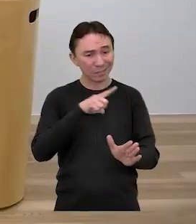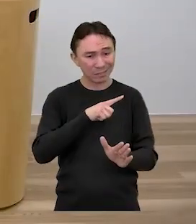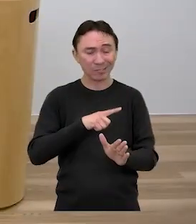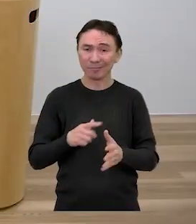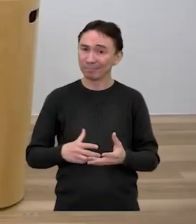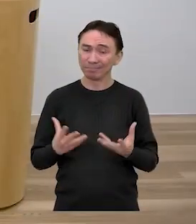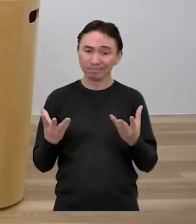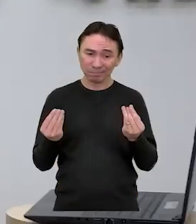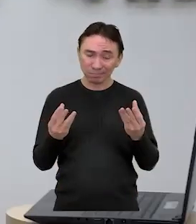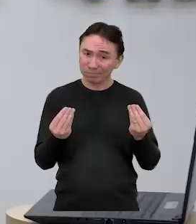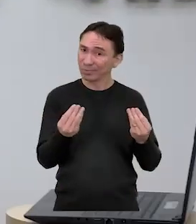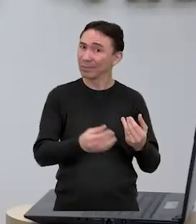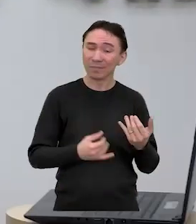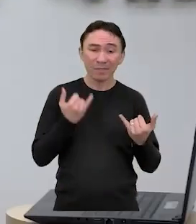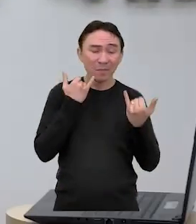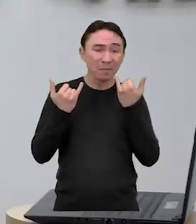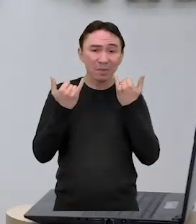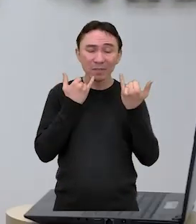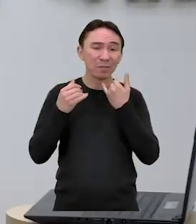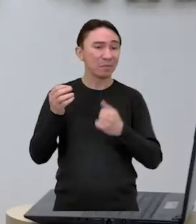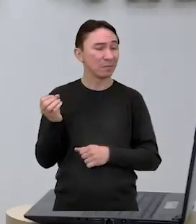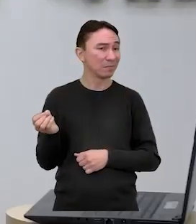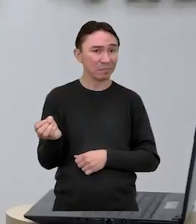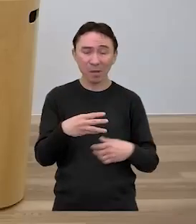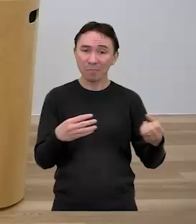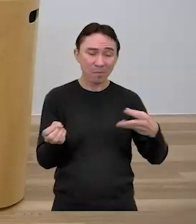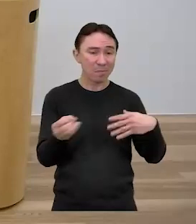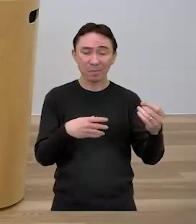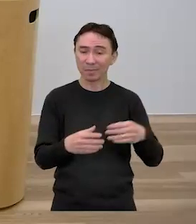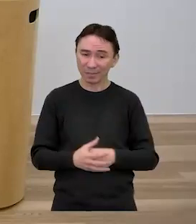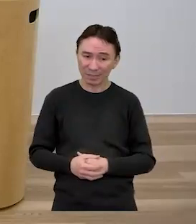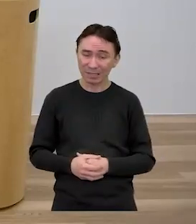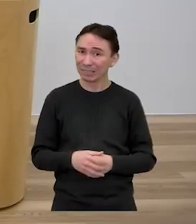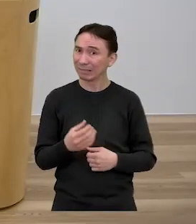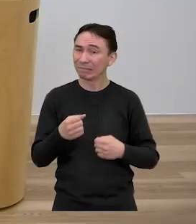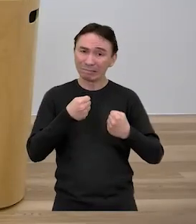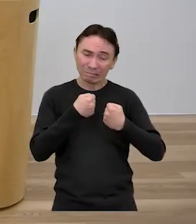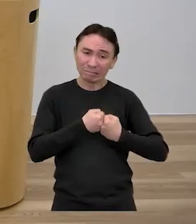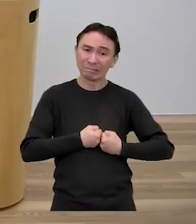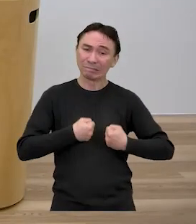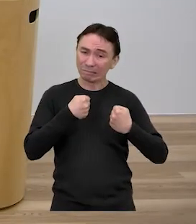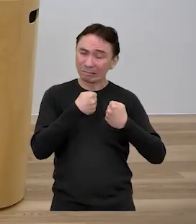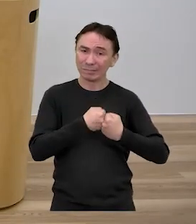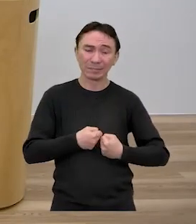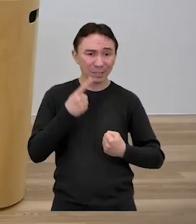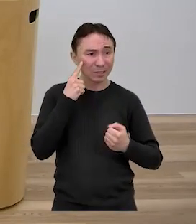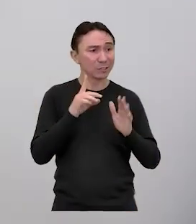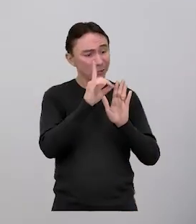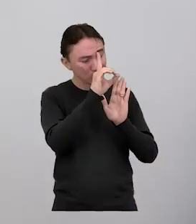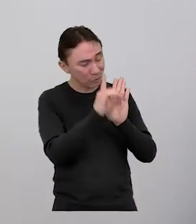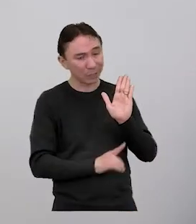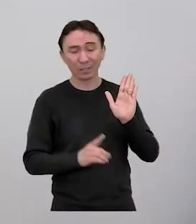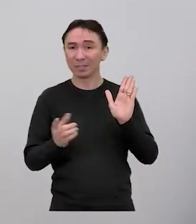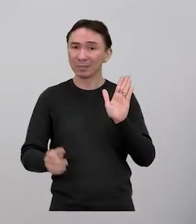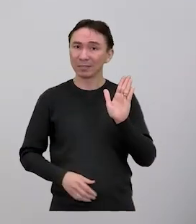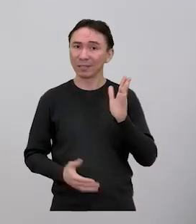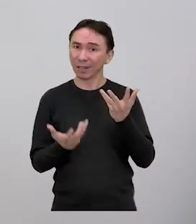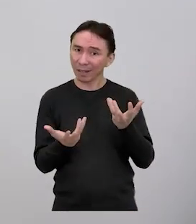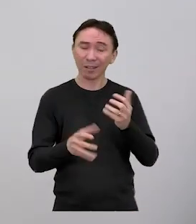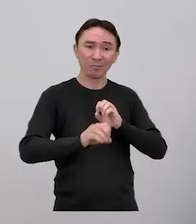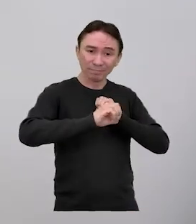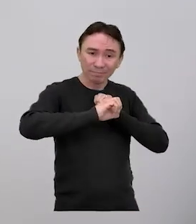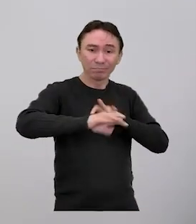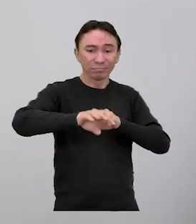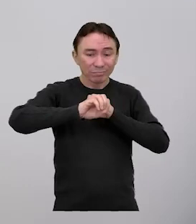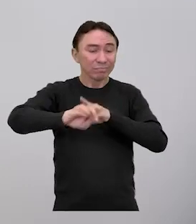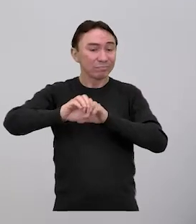tanto é que é uma luta aí para abertura de direitos, né, para fins educacionais, por exemplo, né, ou seja, o